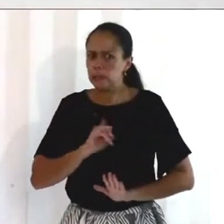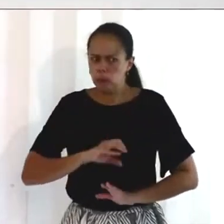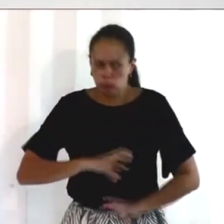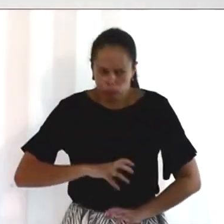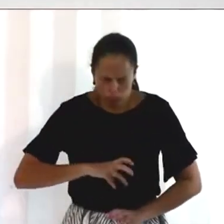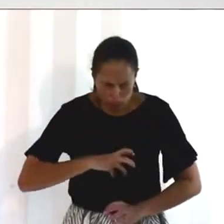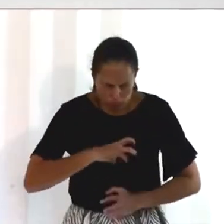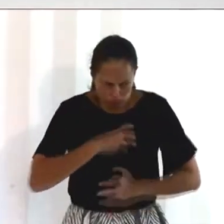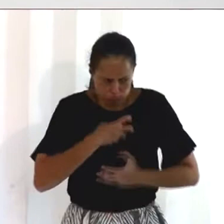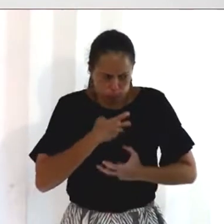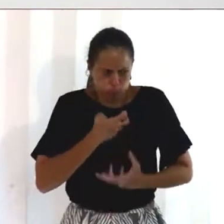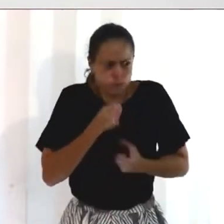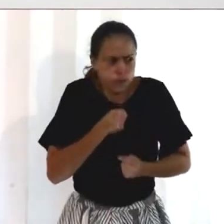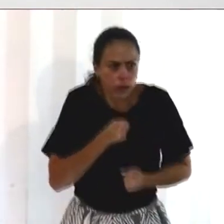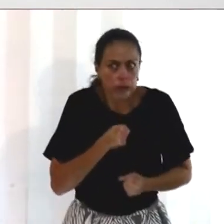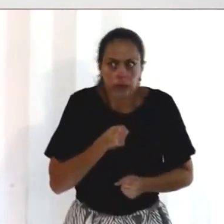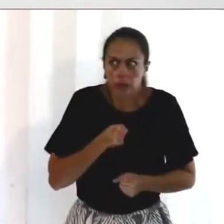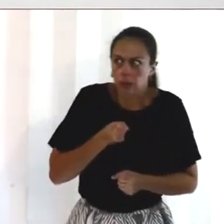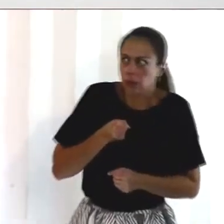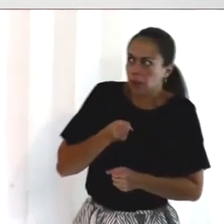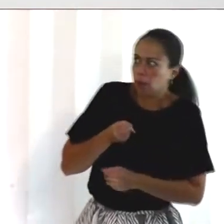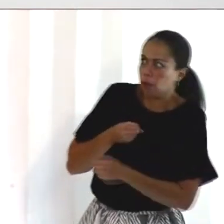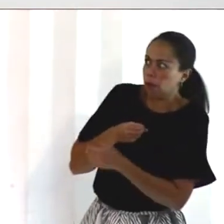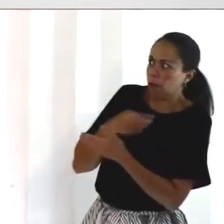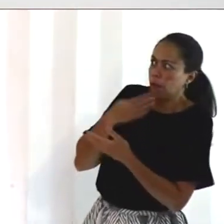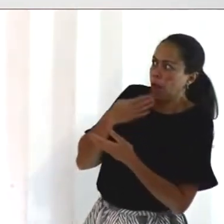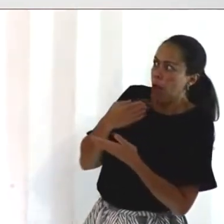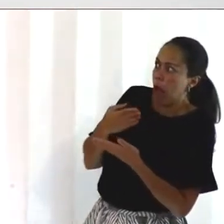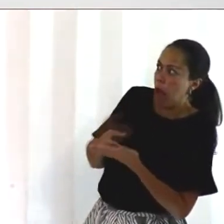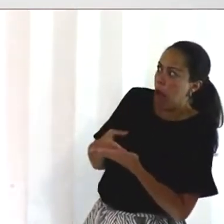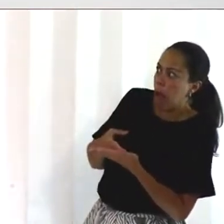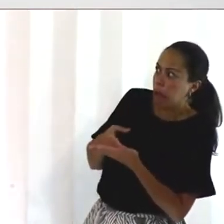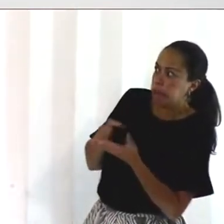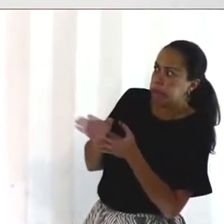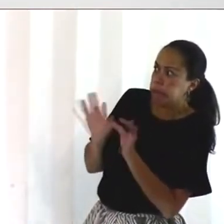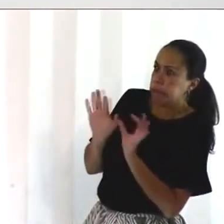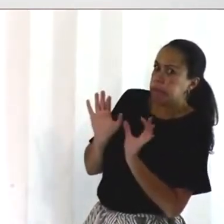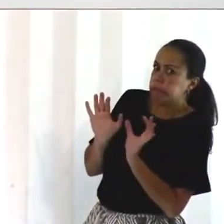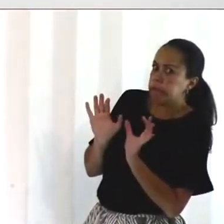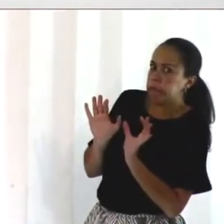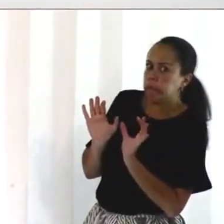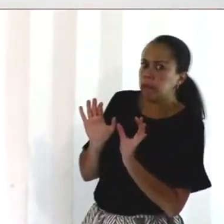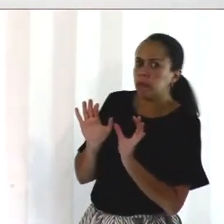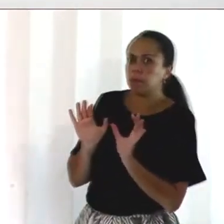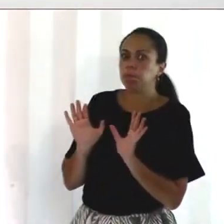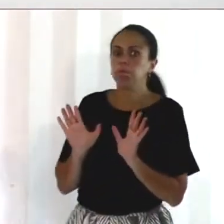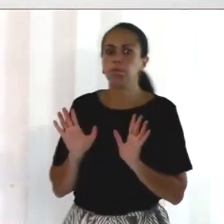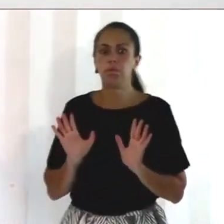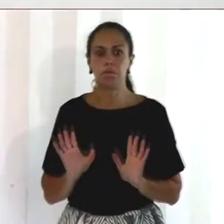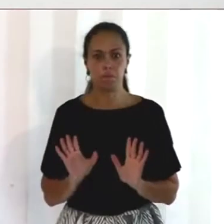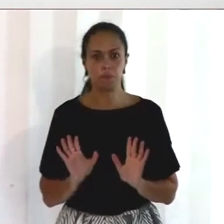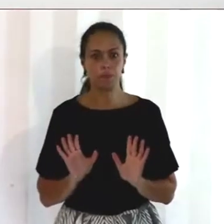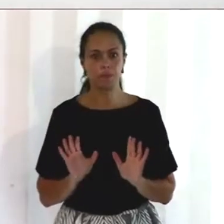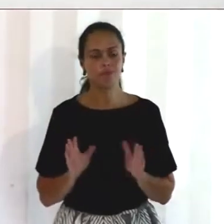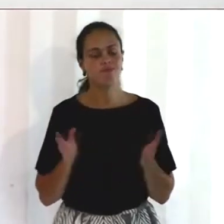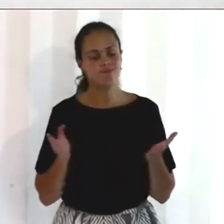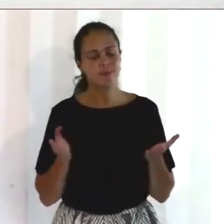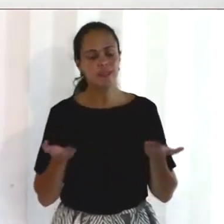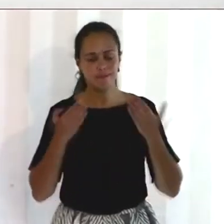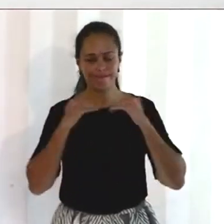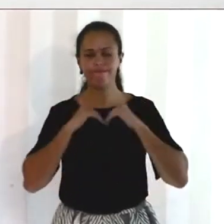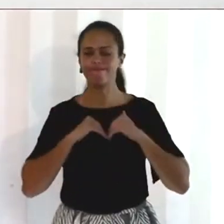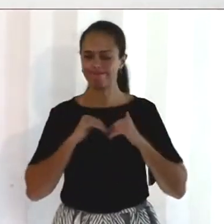está dentro de nós, e tanto é, ela está tão dentro de nós, que quando Tiago trata isso com a